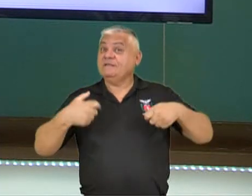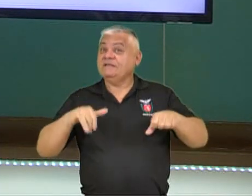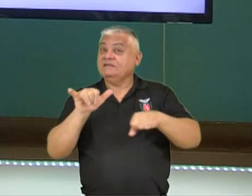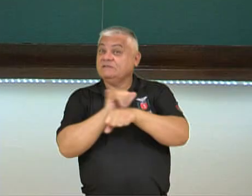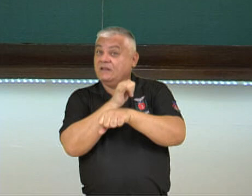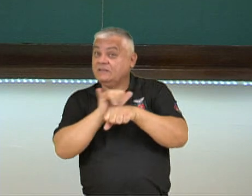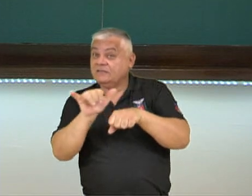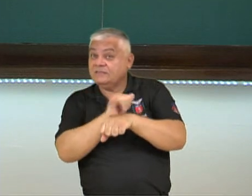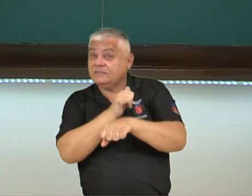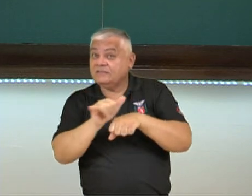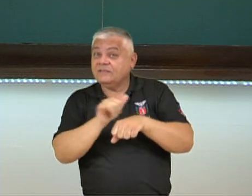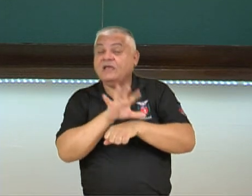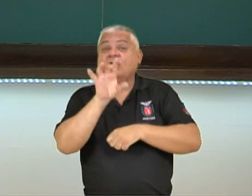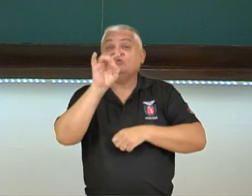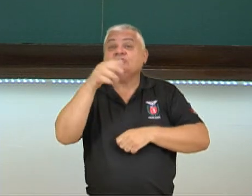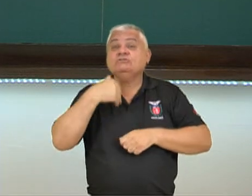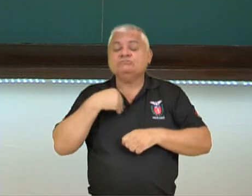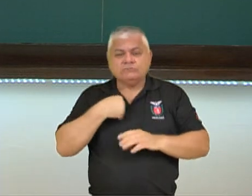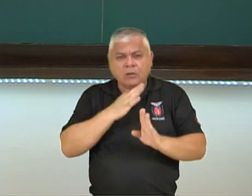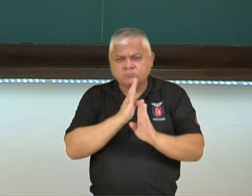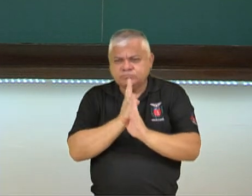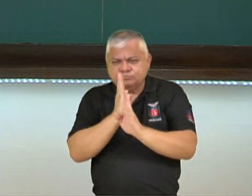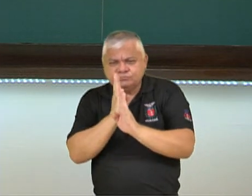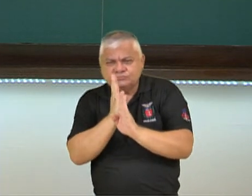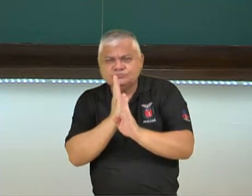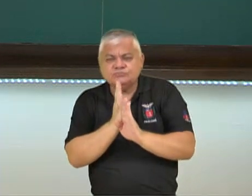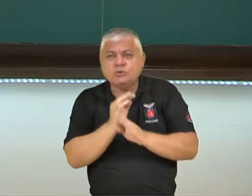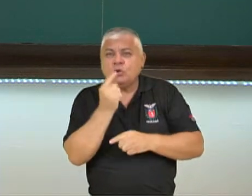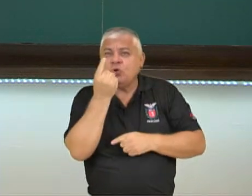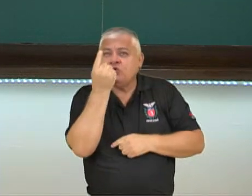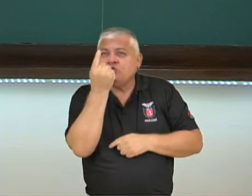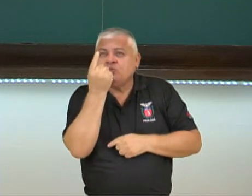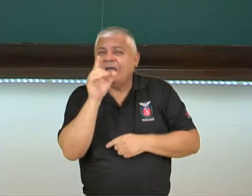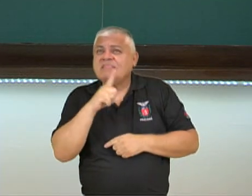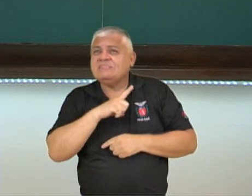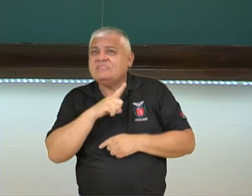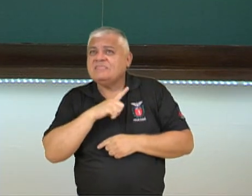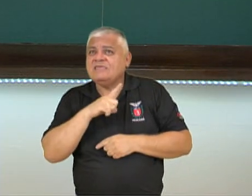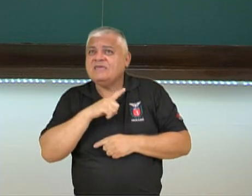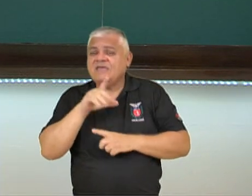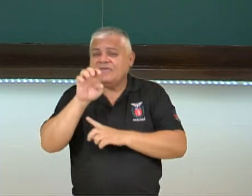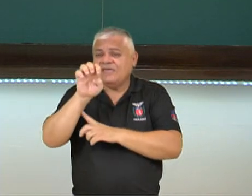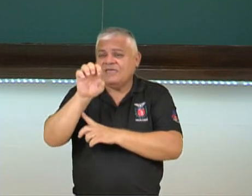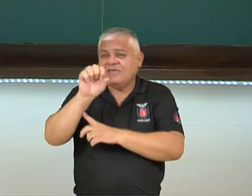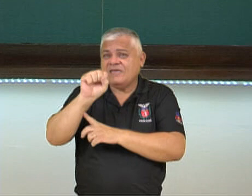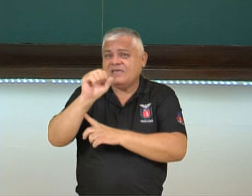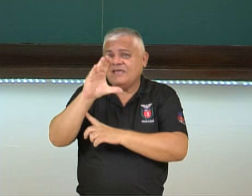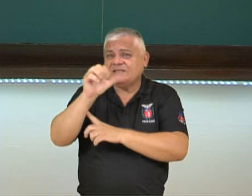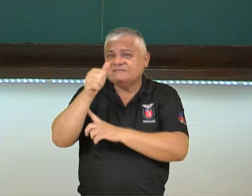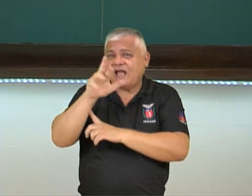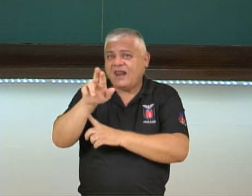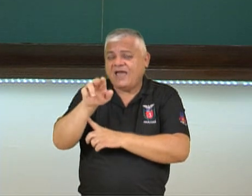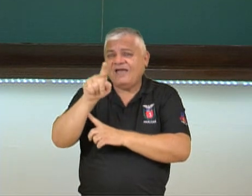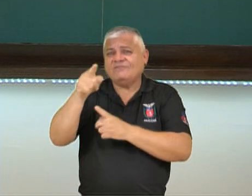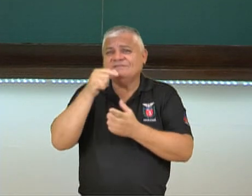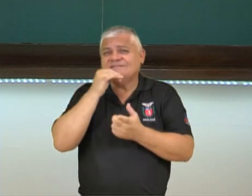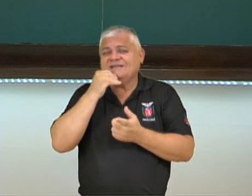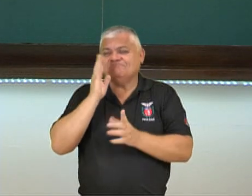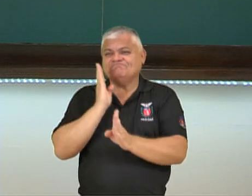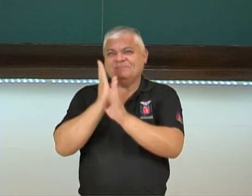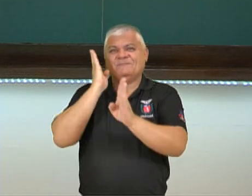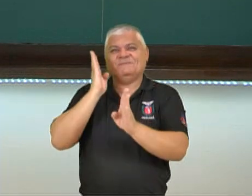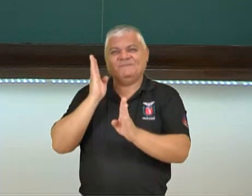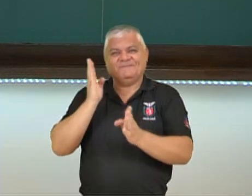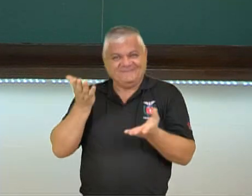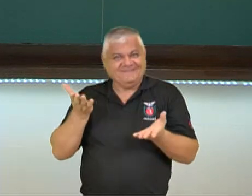meus queridos. É só identificar se uma questão delas tiver um escalar que você conheça, é descartado, os outros você não precisa saber.